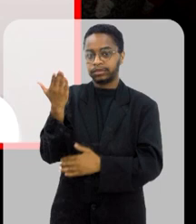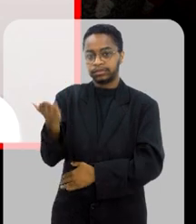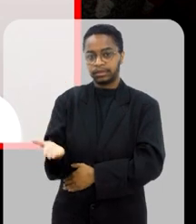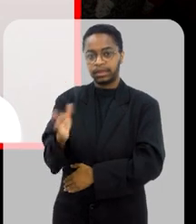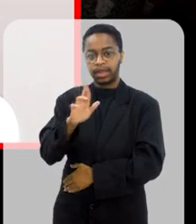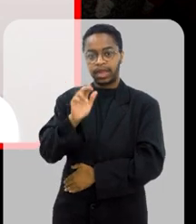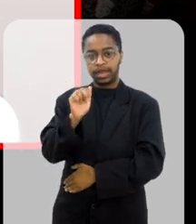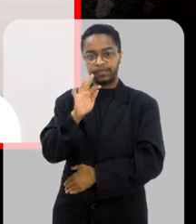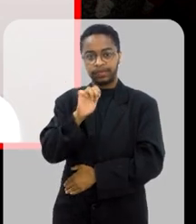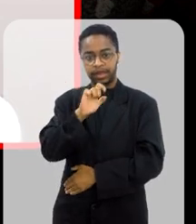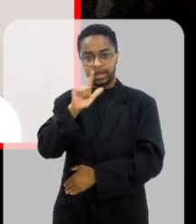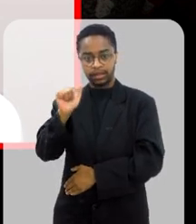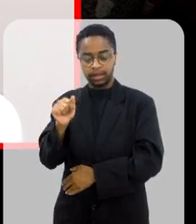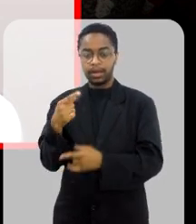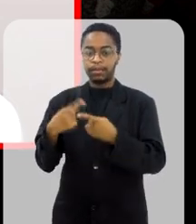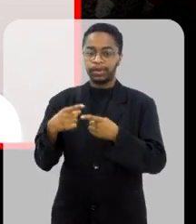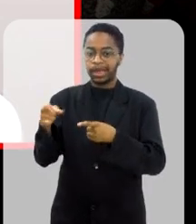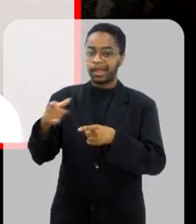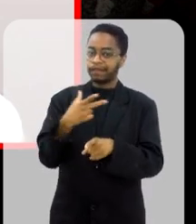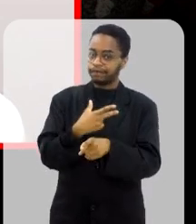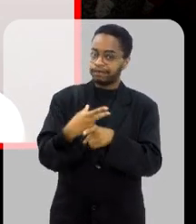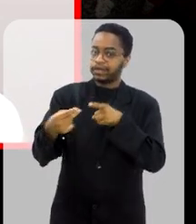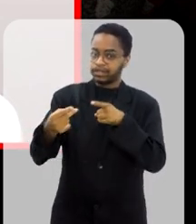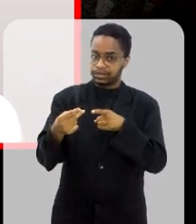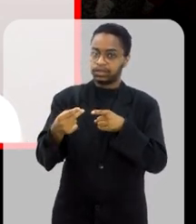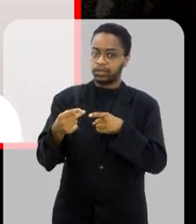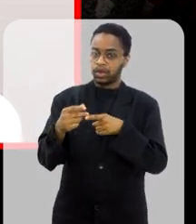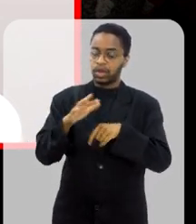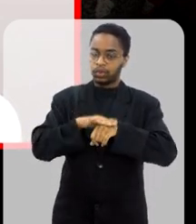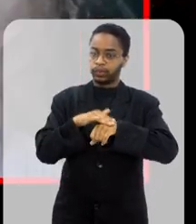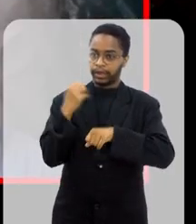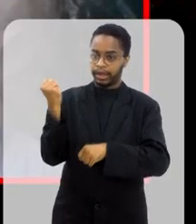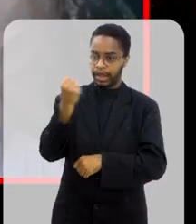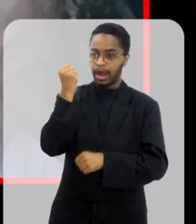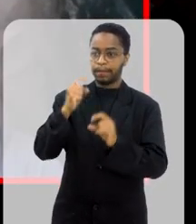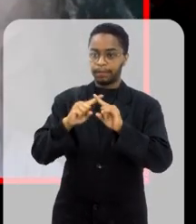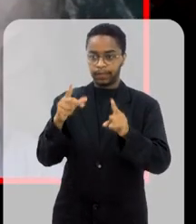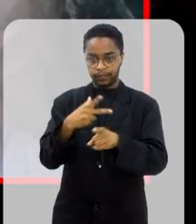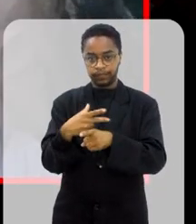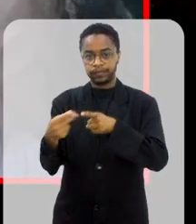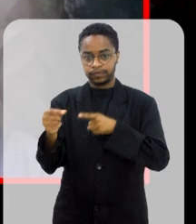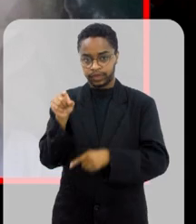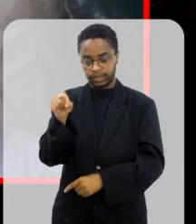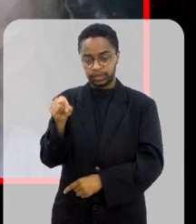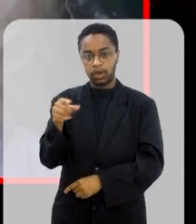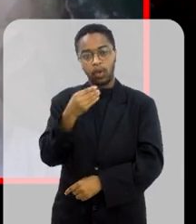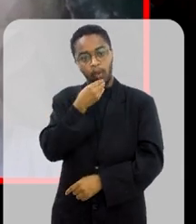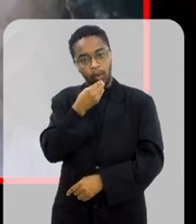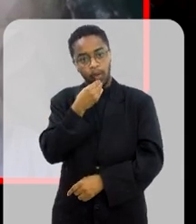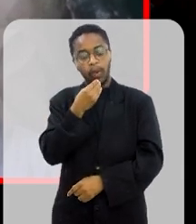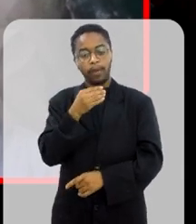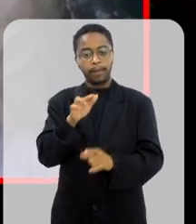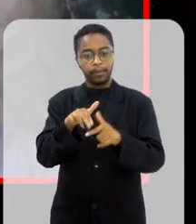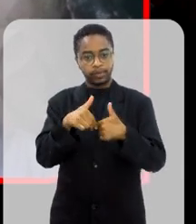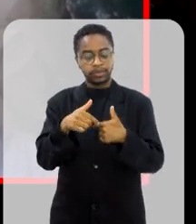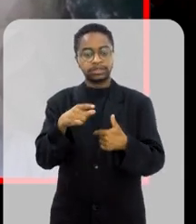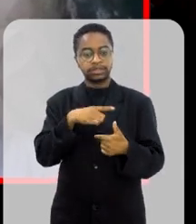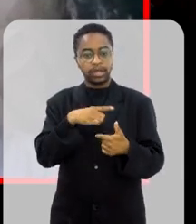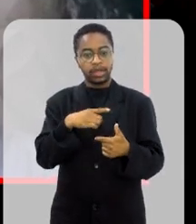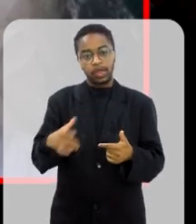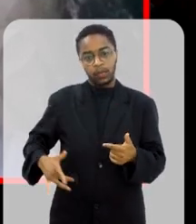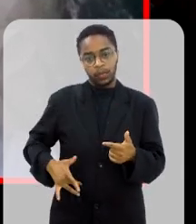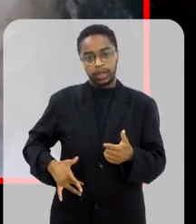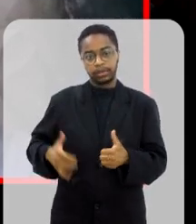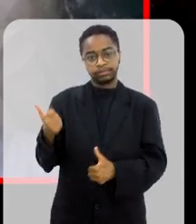a Rafaela, como falou o deputado, que ela venceu realmente uma doença grave, claro, através do